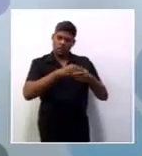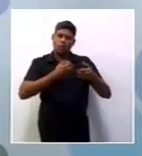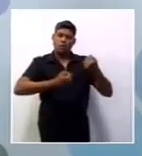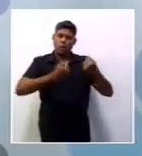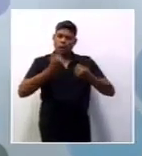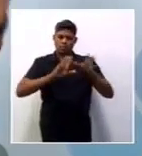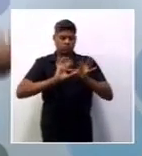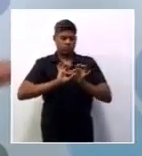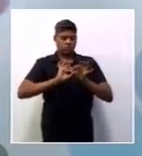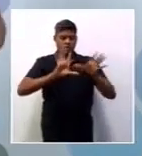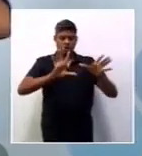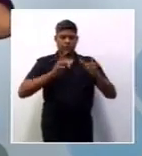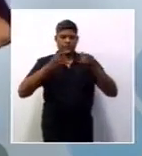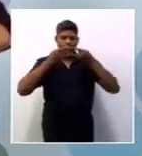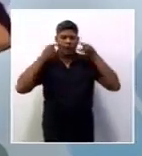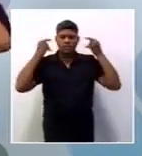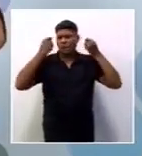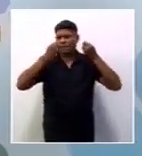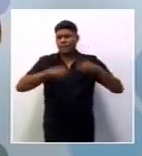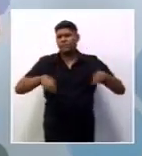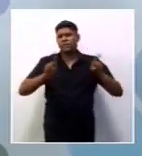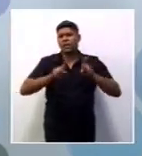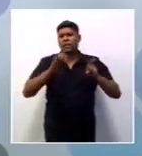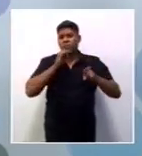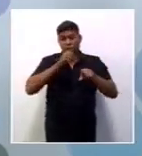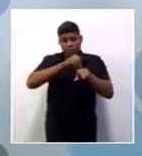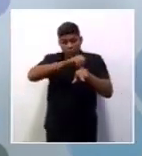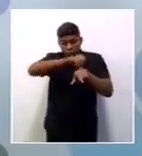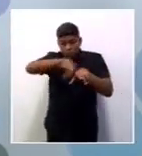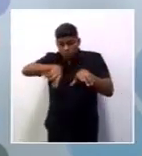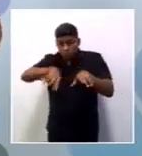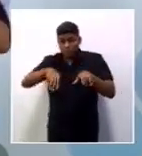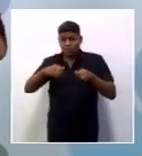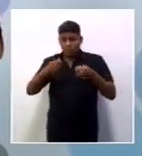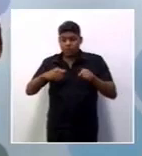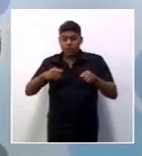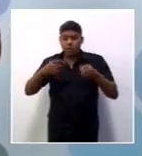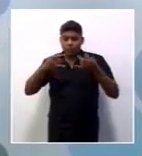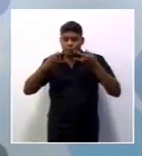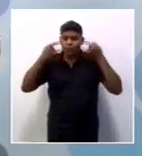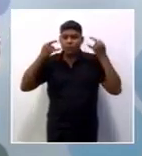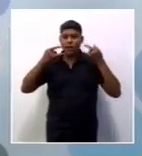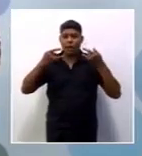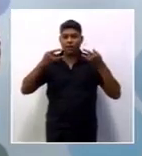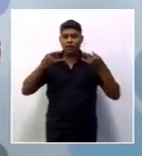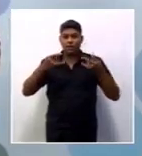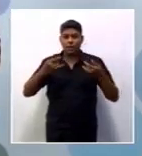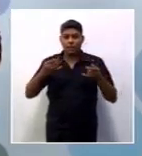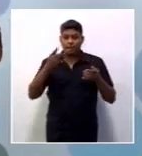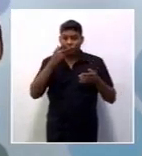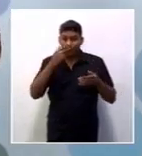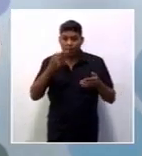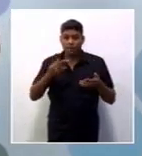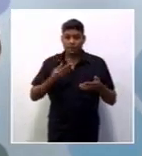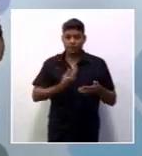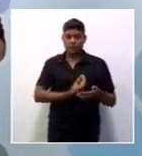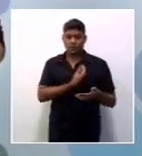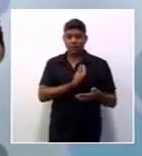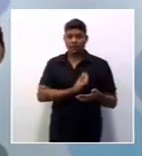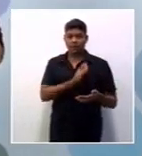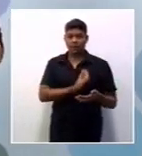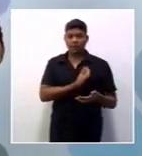ficar sem máscara, mas a partir do momento que você sai, você tem que colocar a máscara. É uma notícia que impacta a nossa vida?